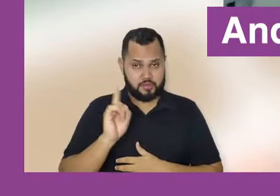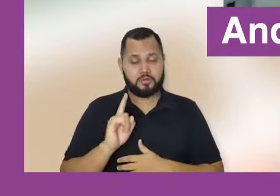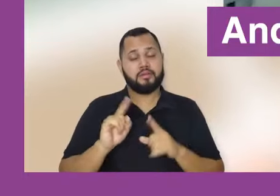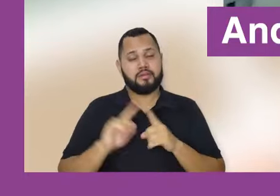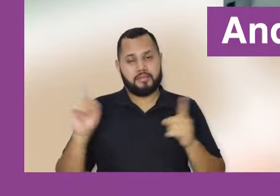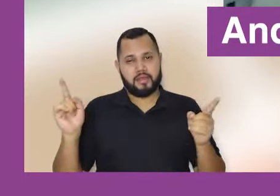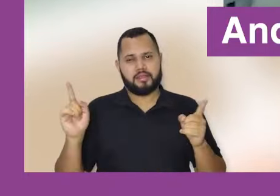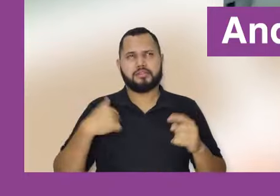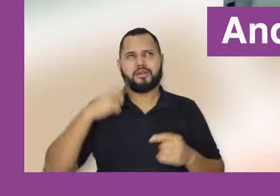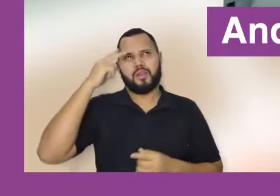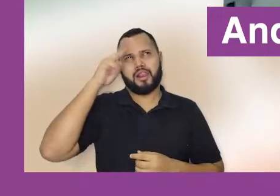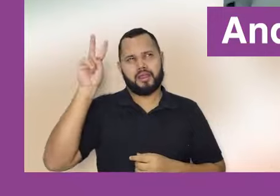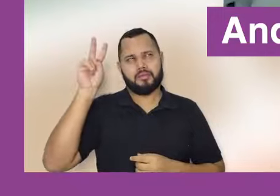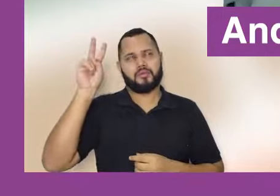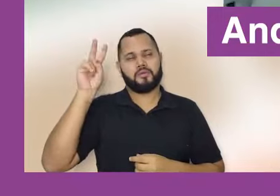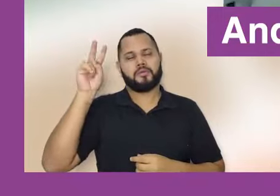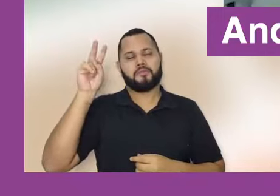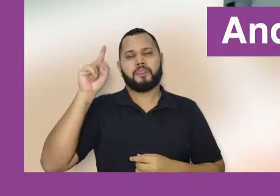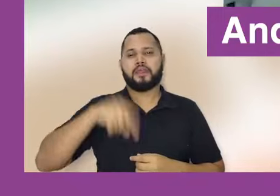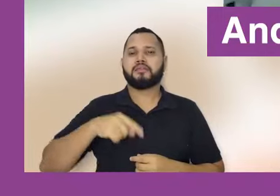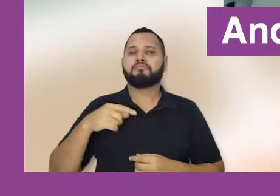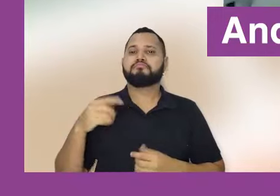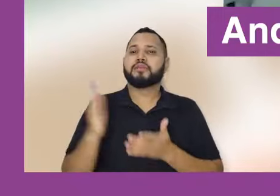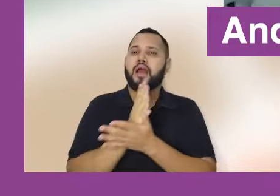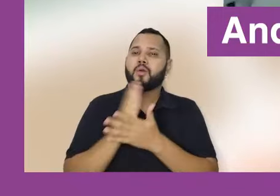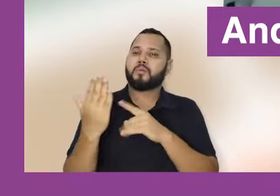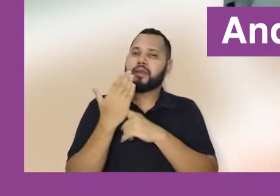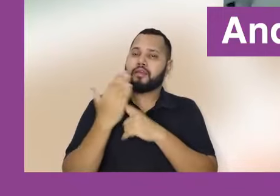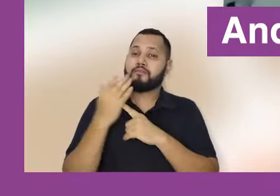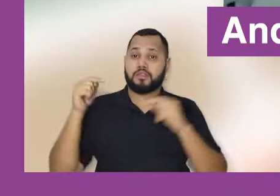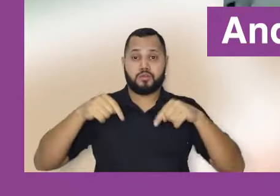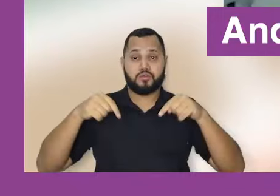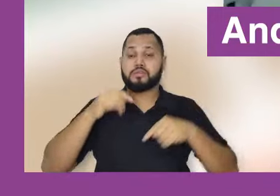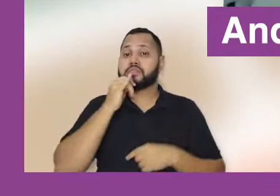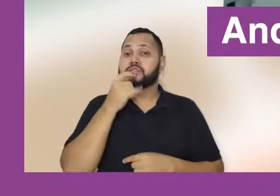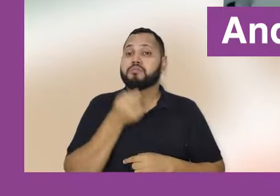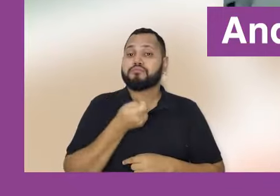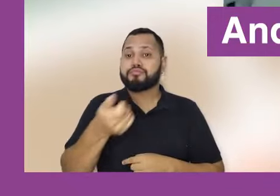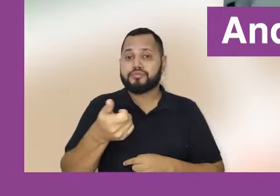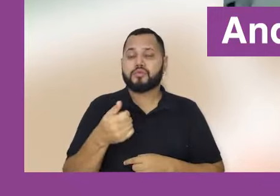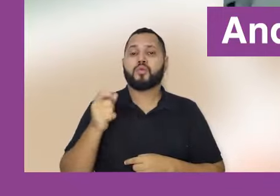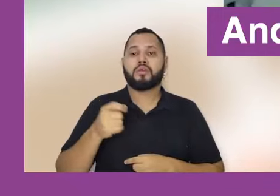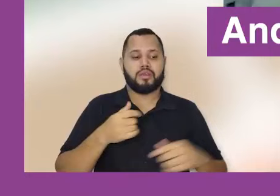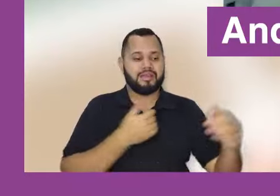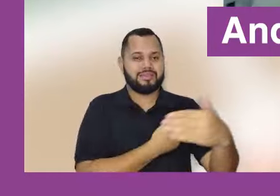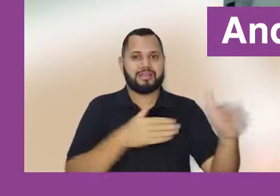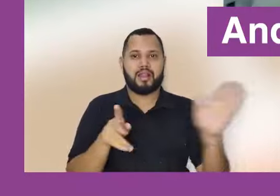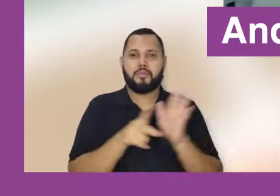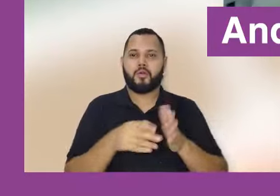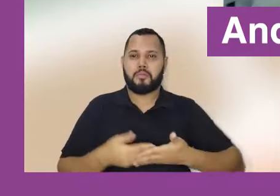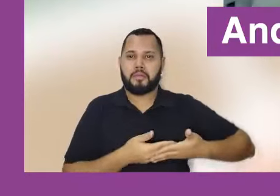mas é me lembrou por exemplo é de um dos benefícios que a gente tem aqui que é a concessão do berçário né